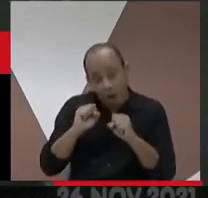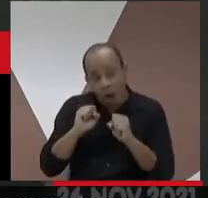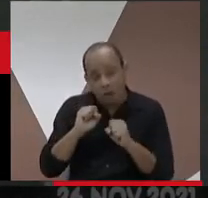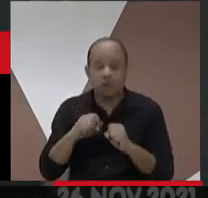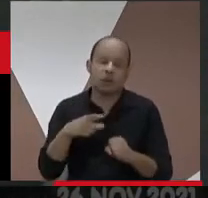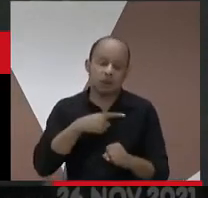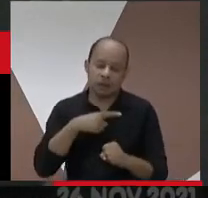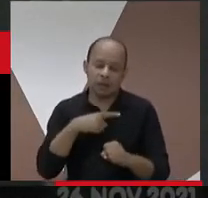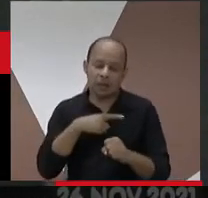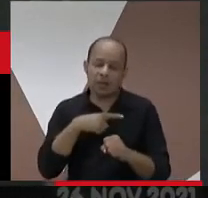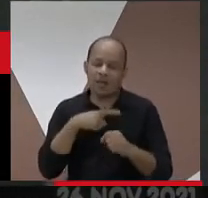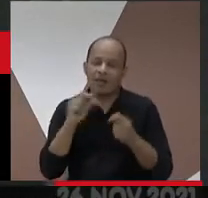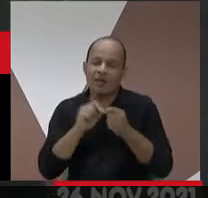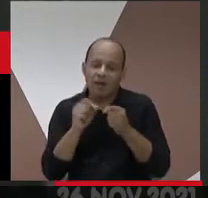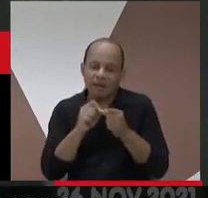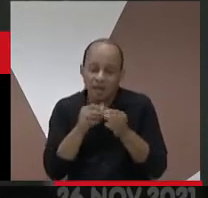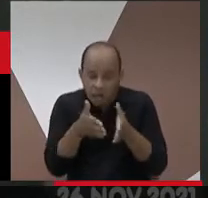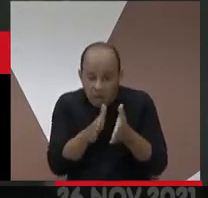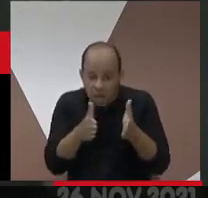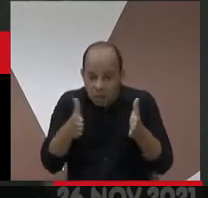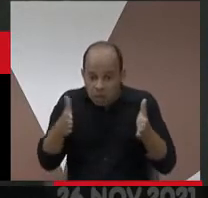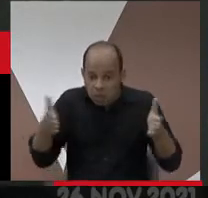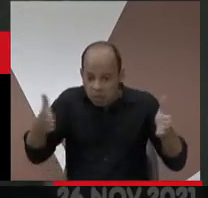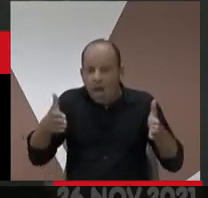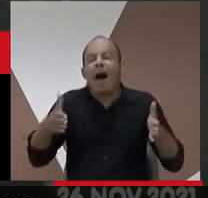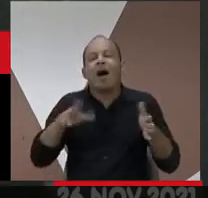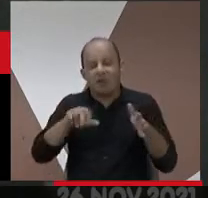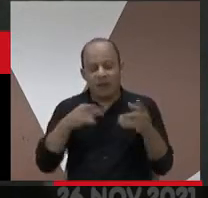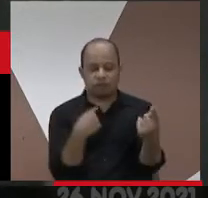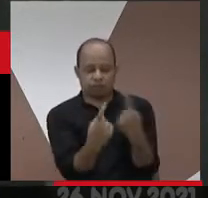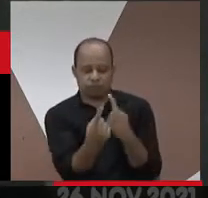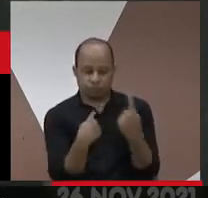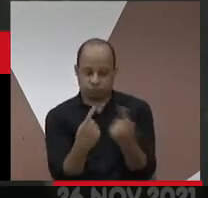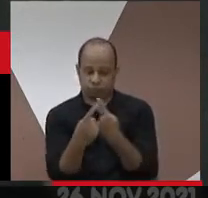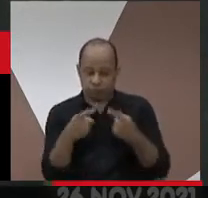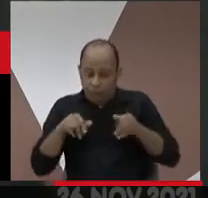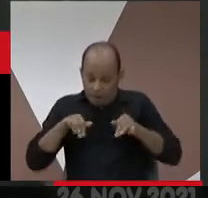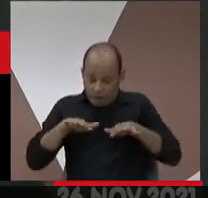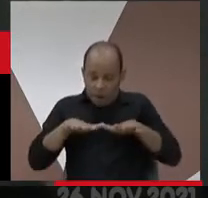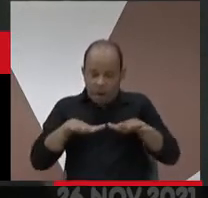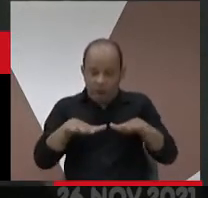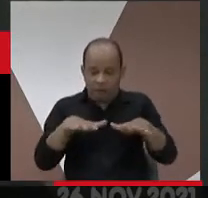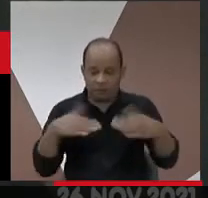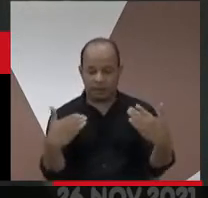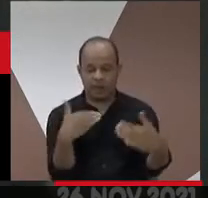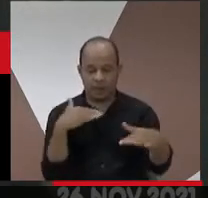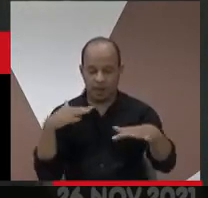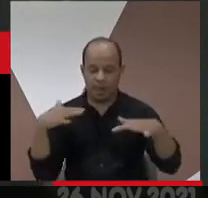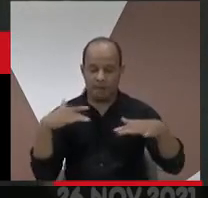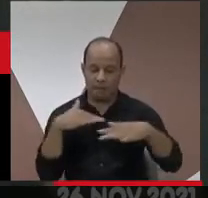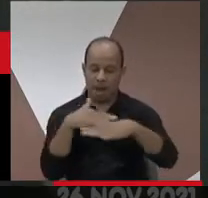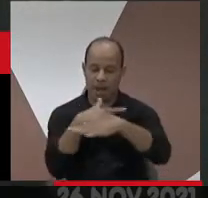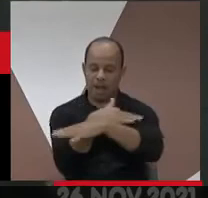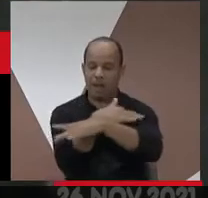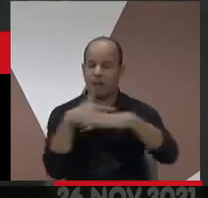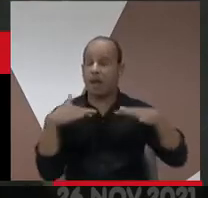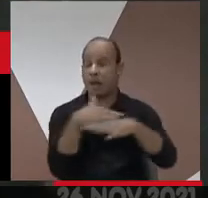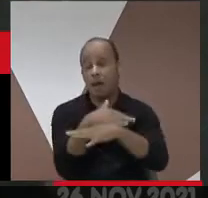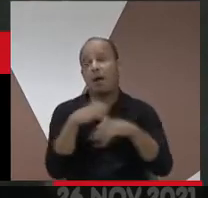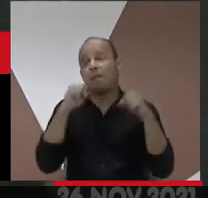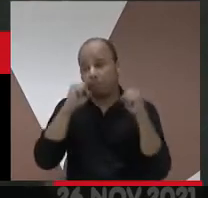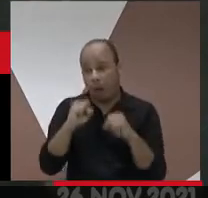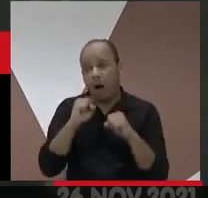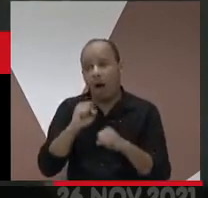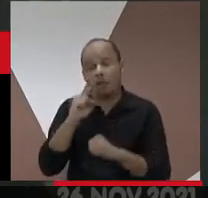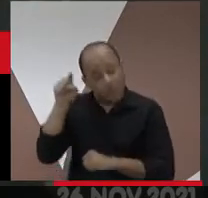abre 3 faixas. Aquilo ali vai desafogar o trânsito de Belo Horizonte. Não vai ser necessário fazer esse rodoanel. A gente,